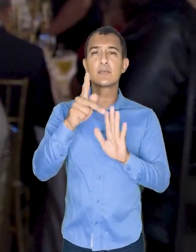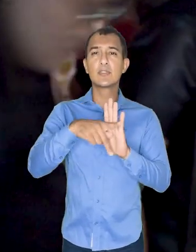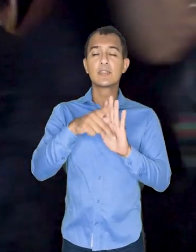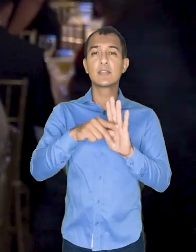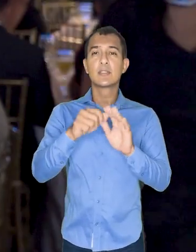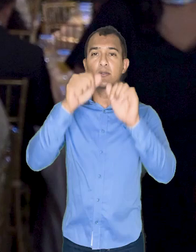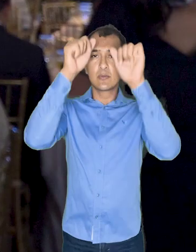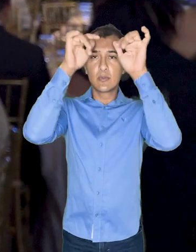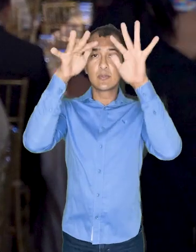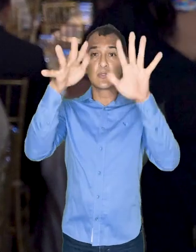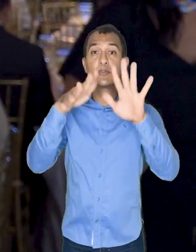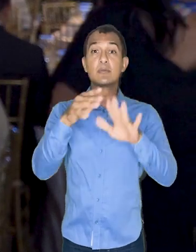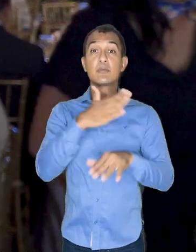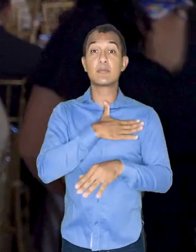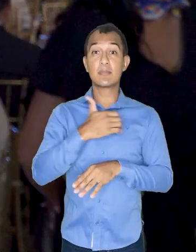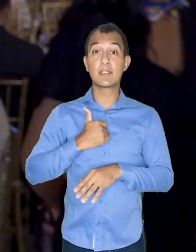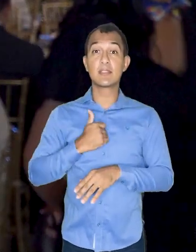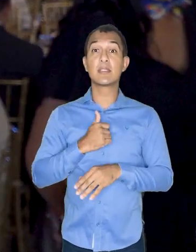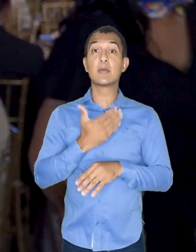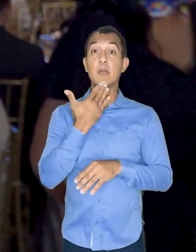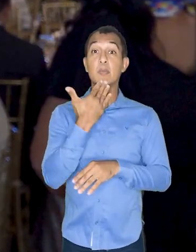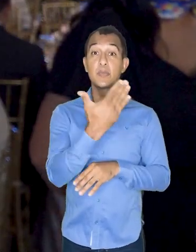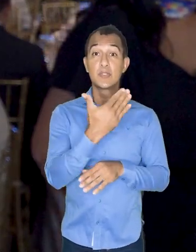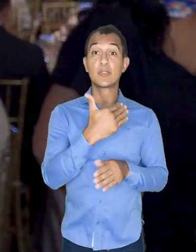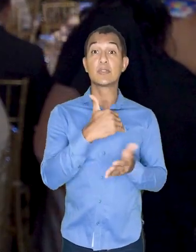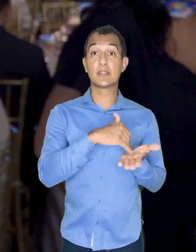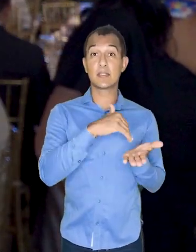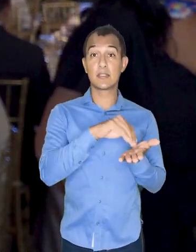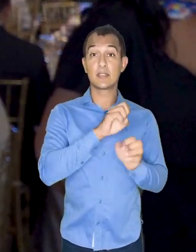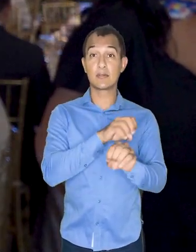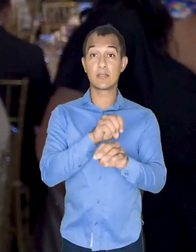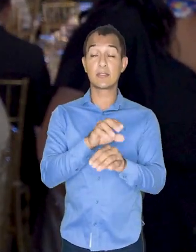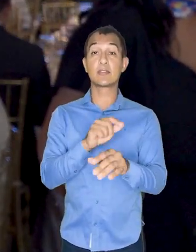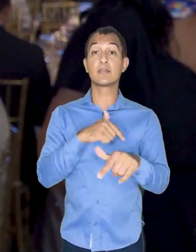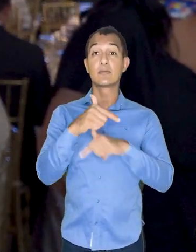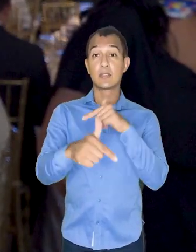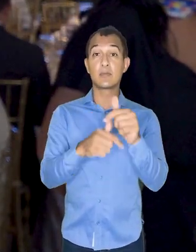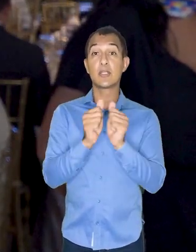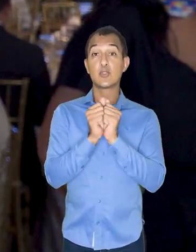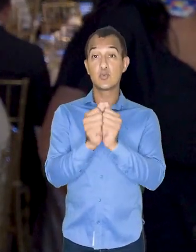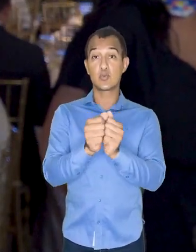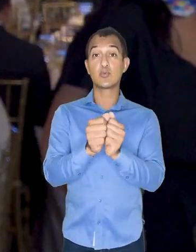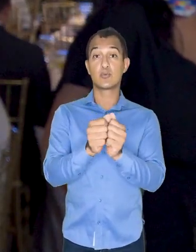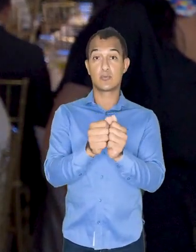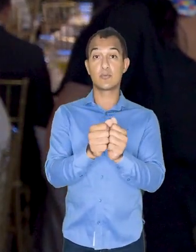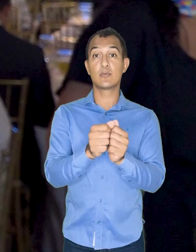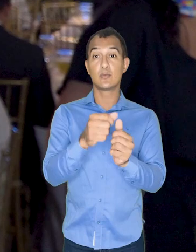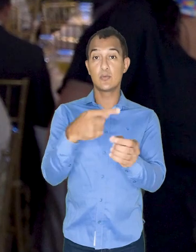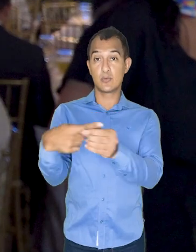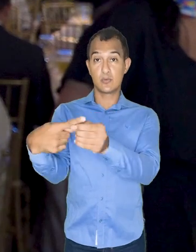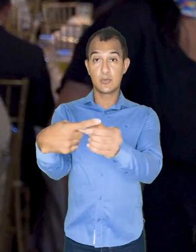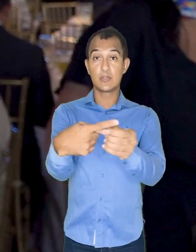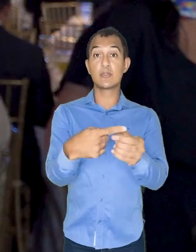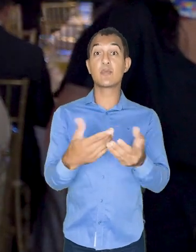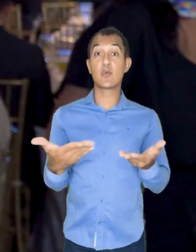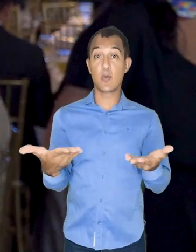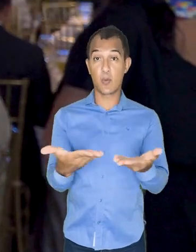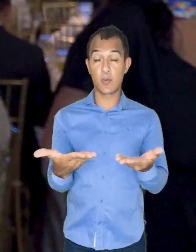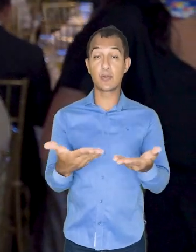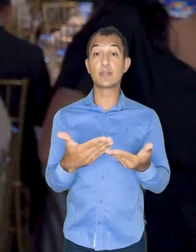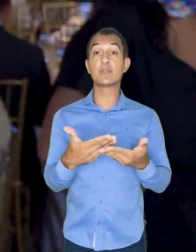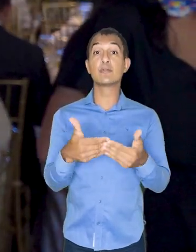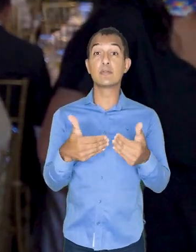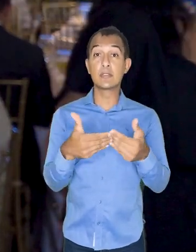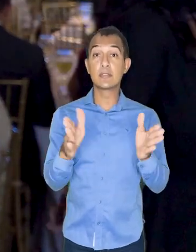rede estadual, a primeira-dama solicitou por parte da SEDUC que a gente fizesse esse trabalho juntamente com os municípios. Então hoje